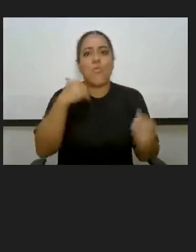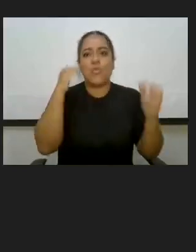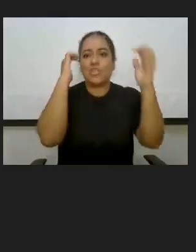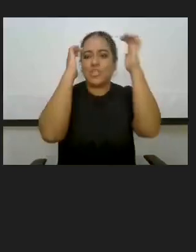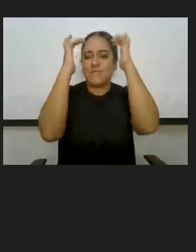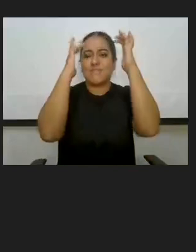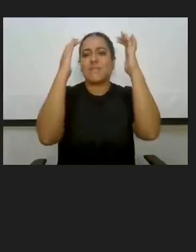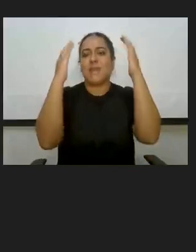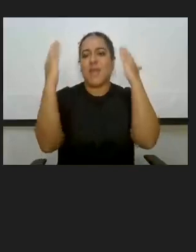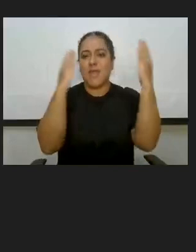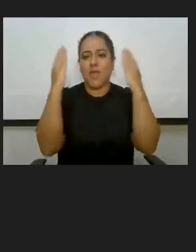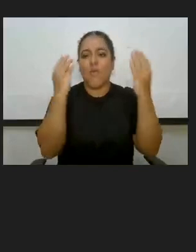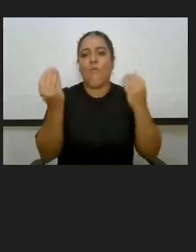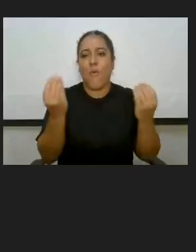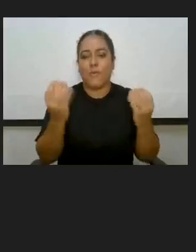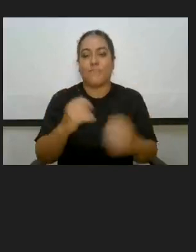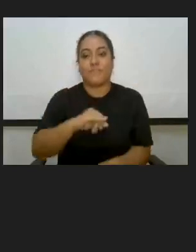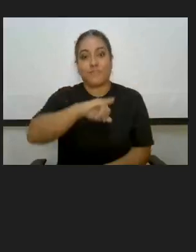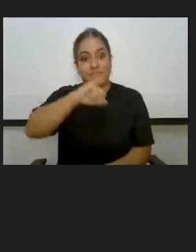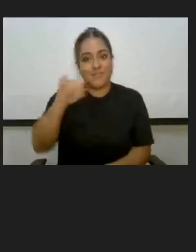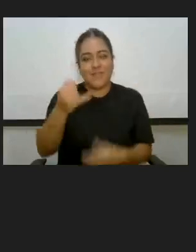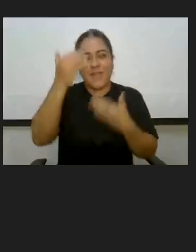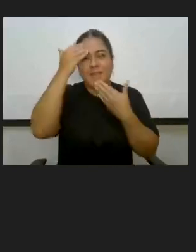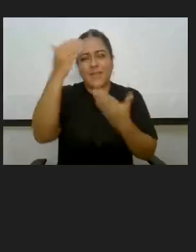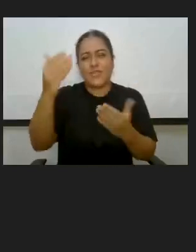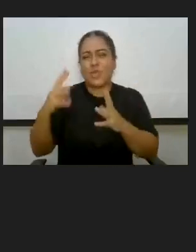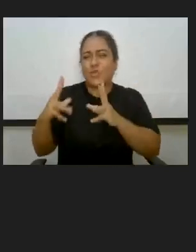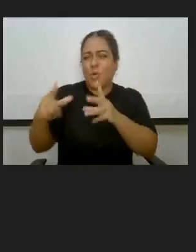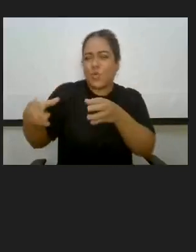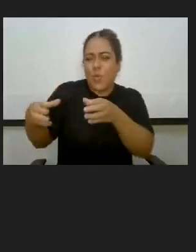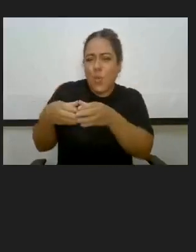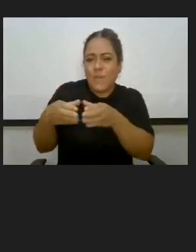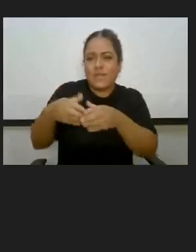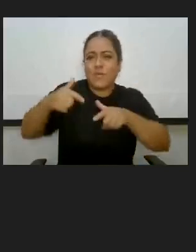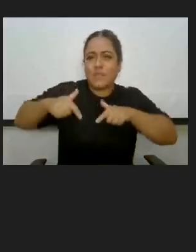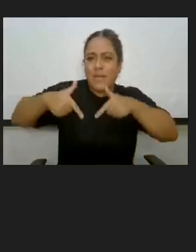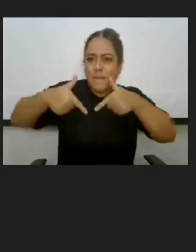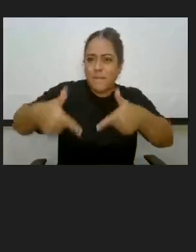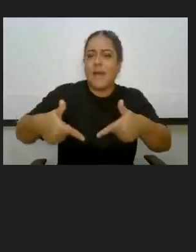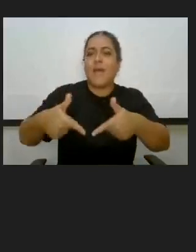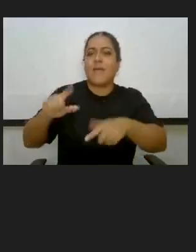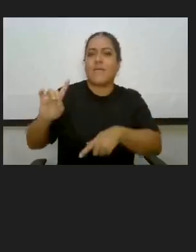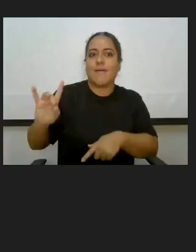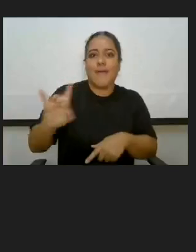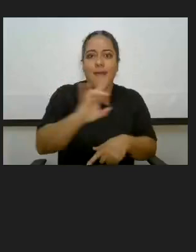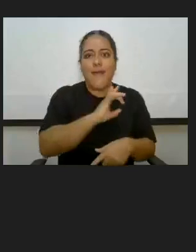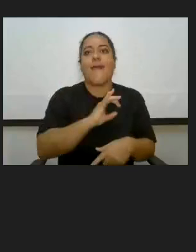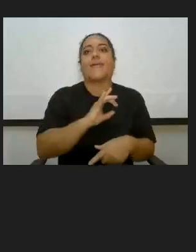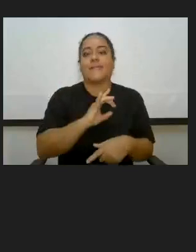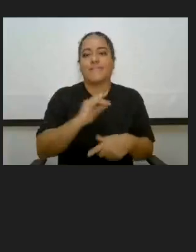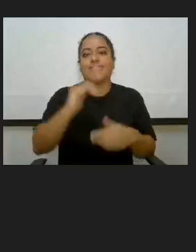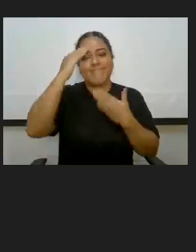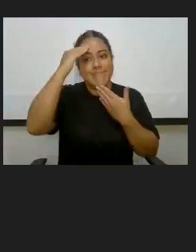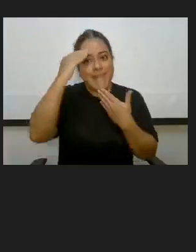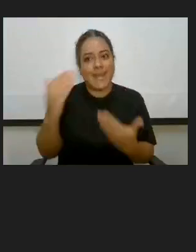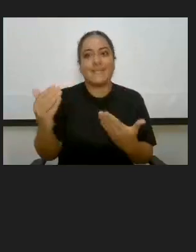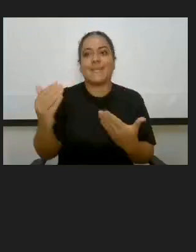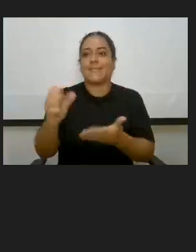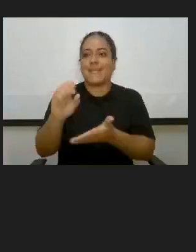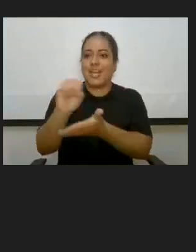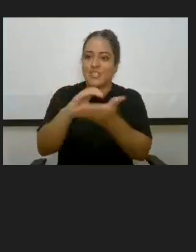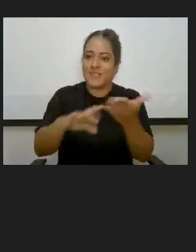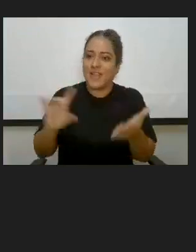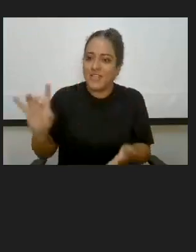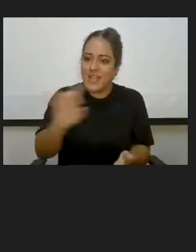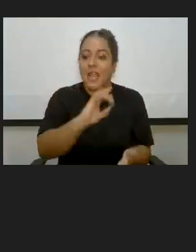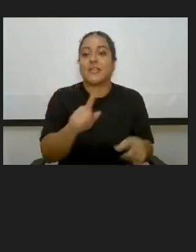também aproveitar para agradecer, né, todo o comitê, todo o trabalho, a dedicação de cada um e de cada uma nessas atividades, a